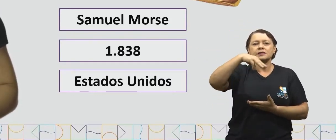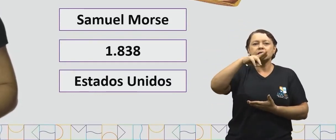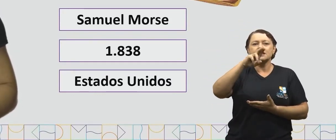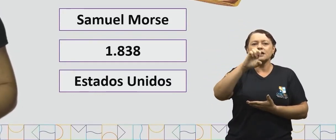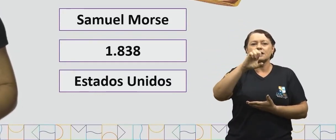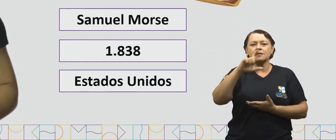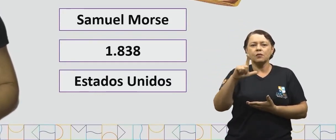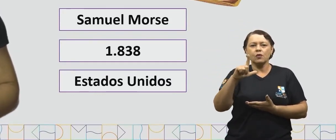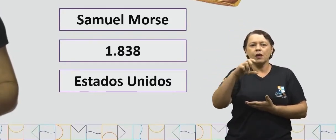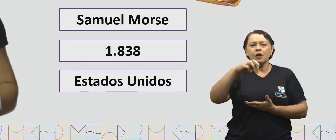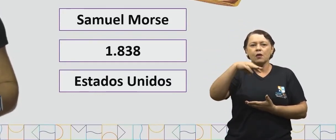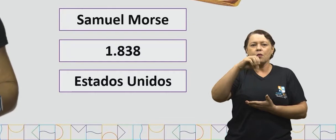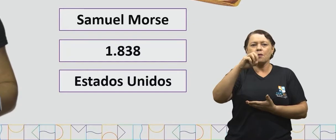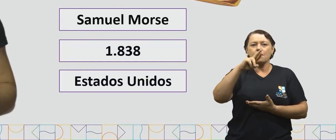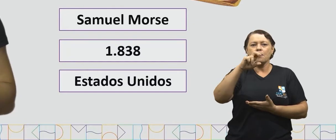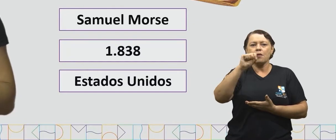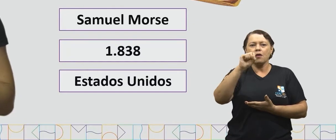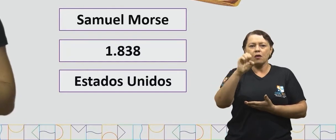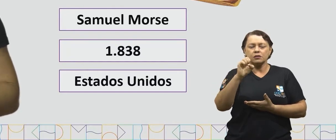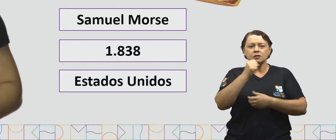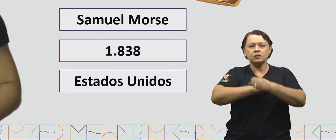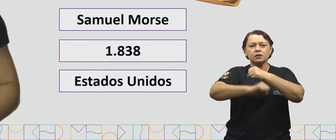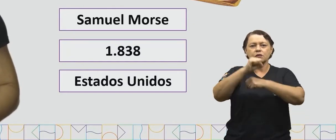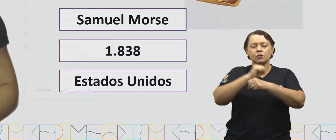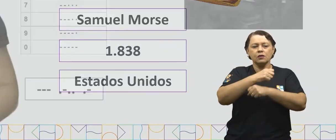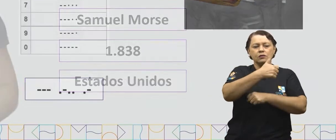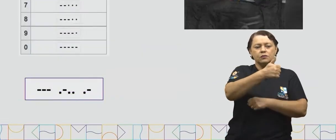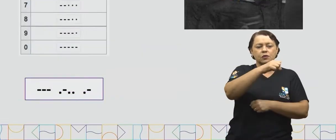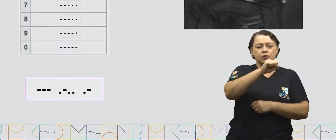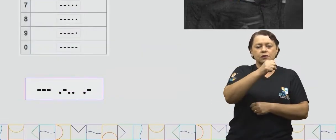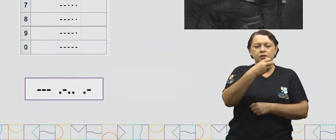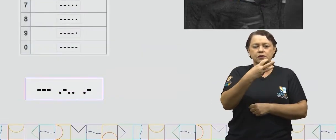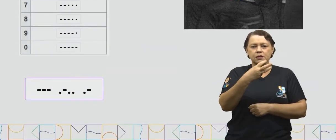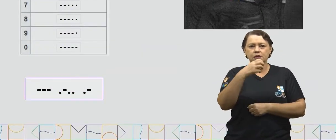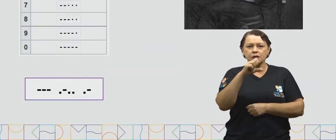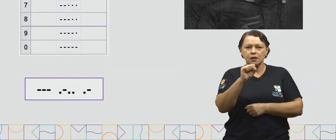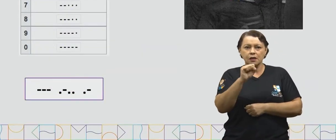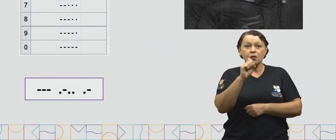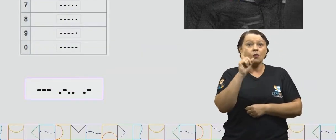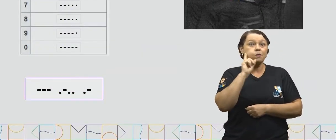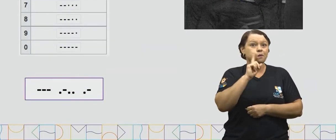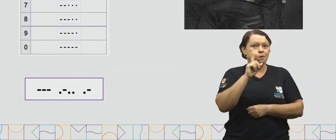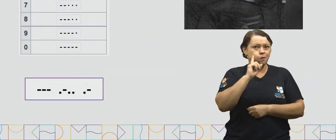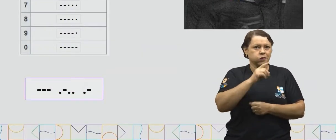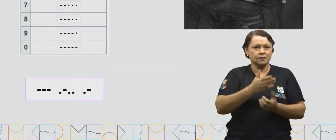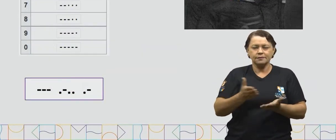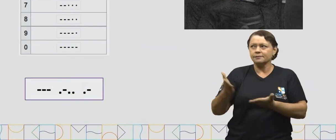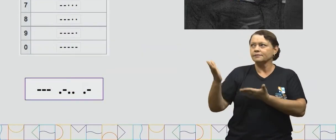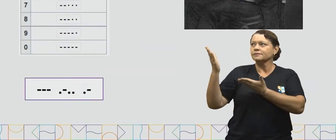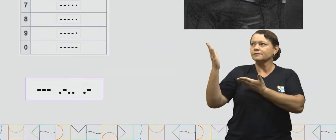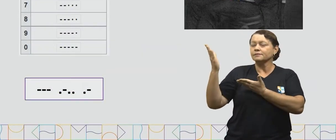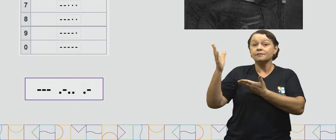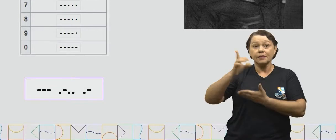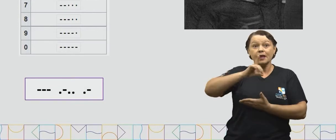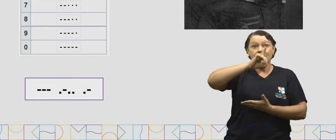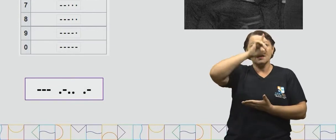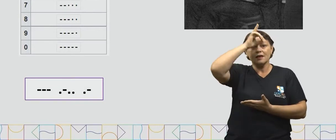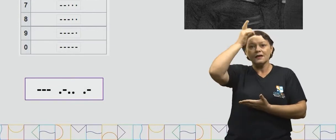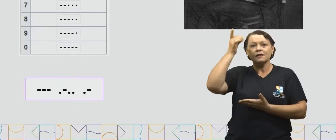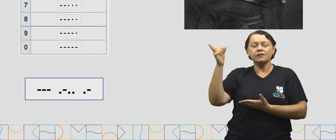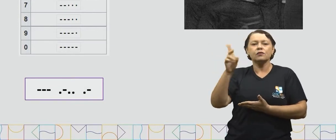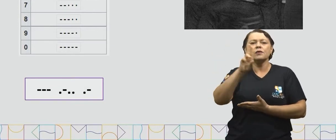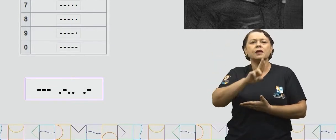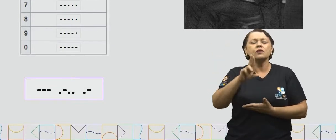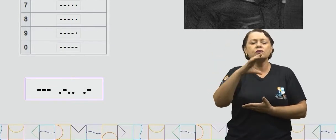de 1838, nos Estados Unidos. Este simpático senhor que inventou o telégrafo